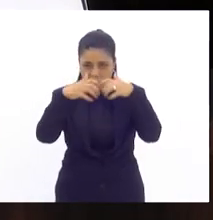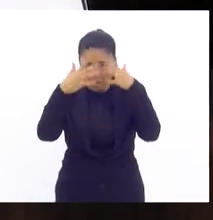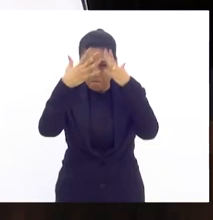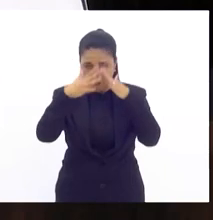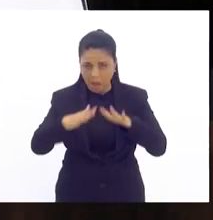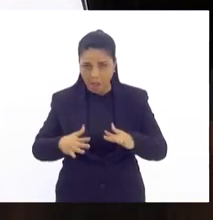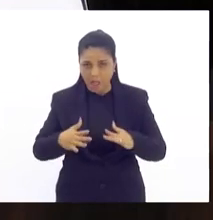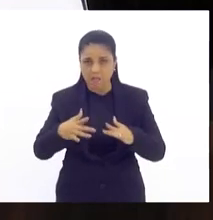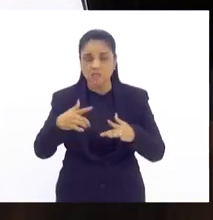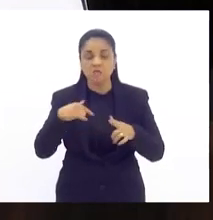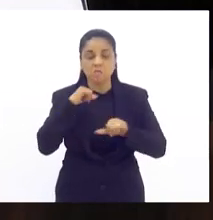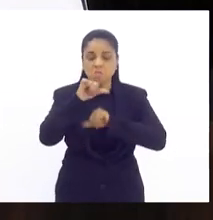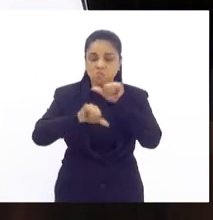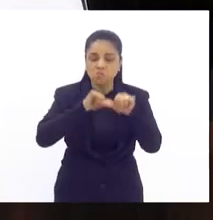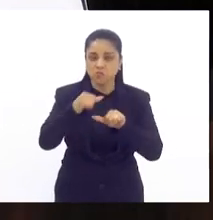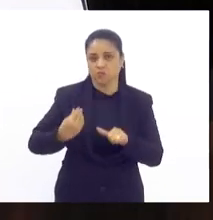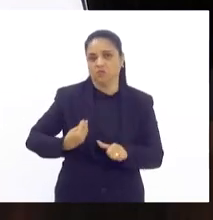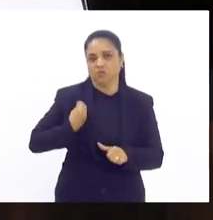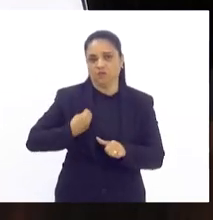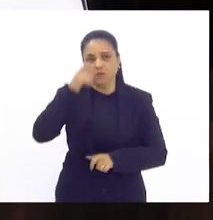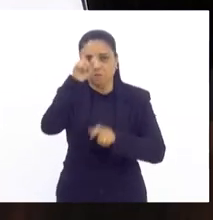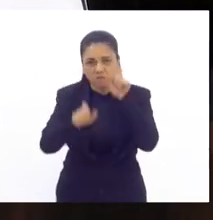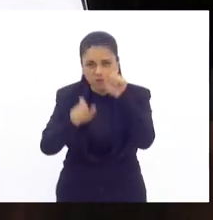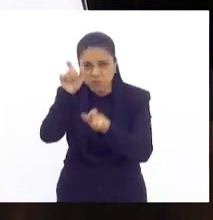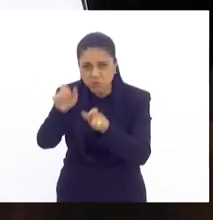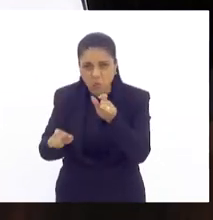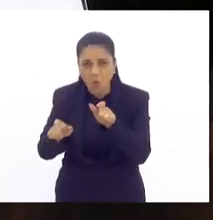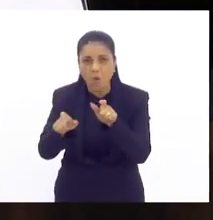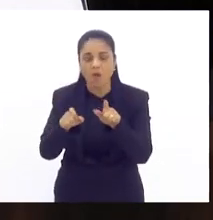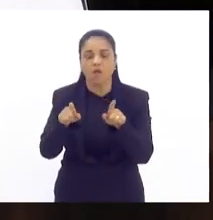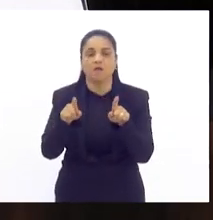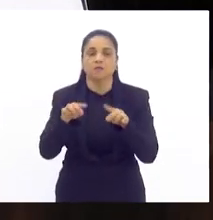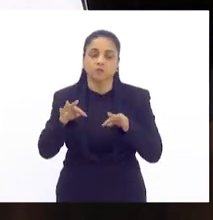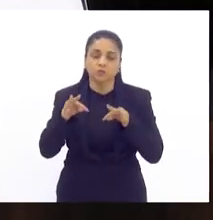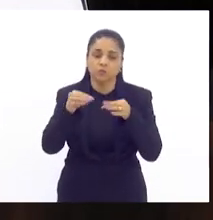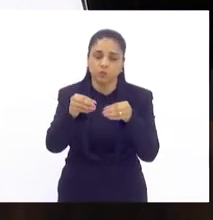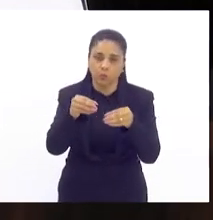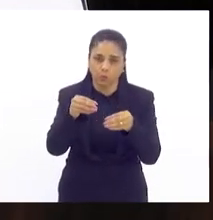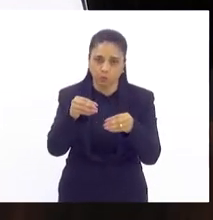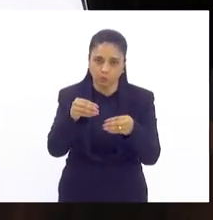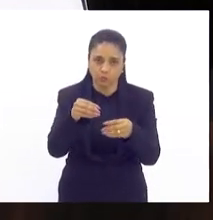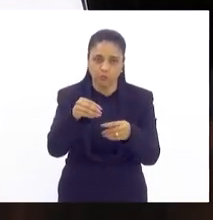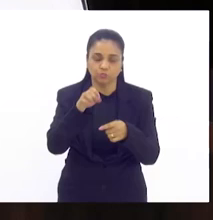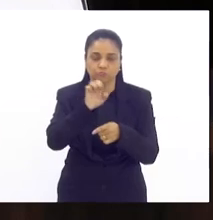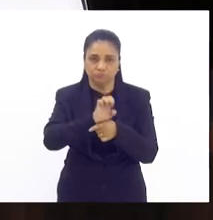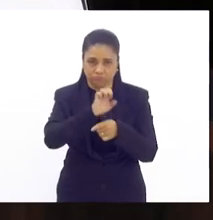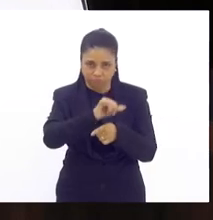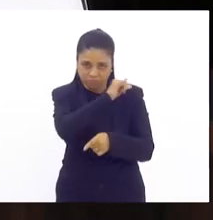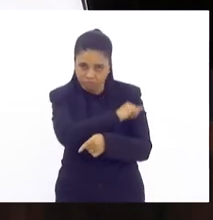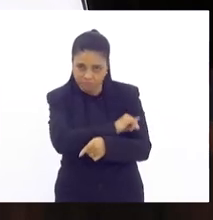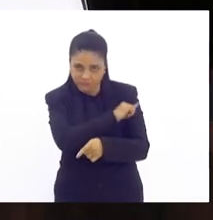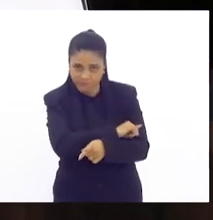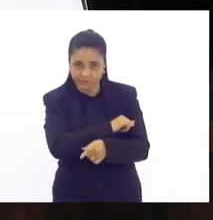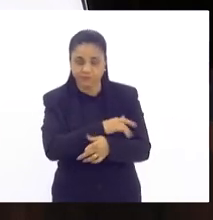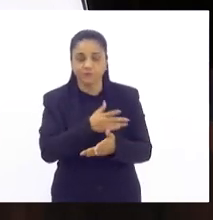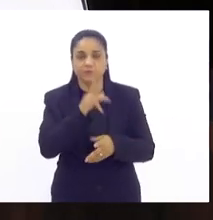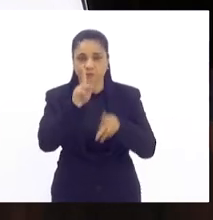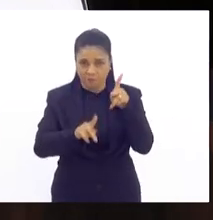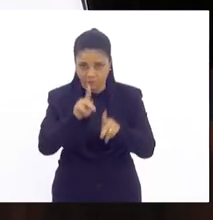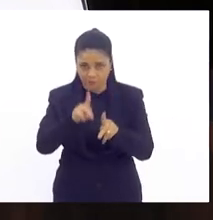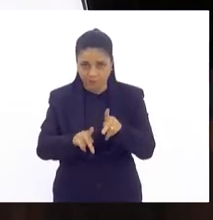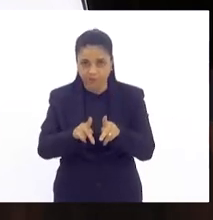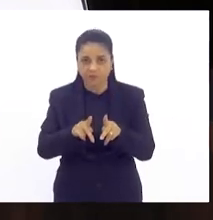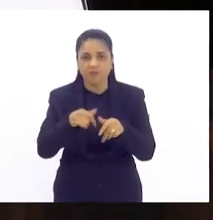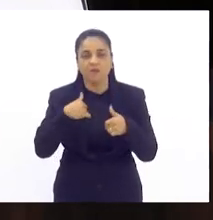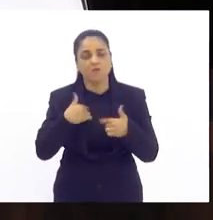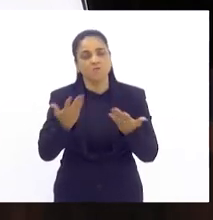nossa, né, de tamanha proporção que ela tomou. E o presidente Bacelar, queria aqui externar